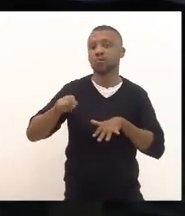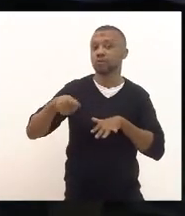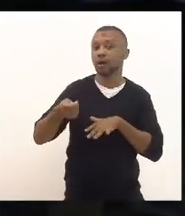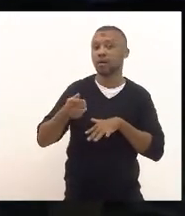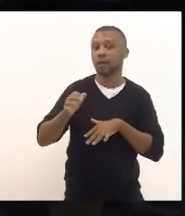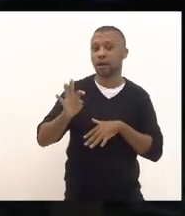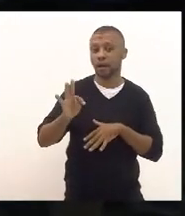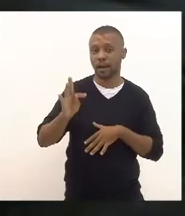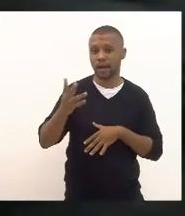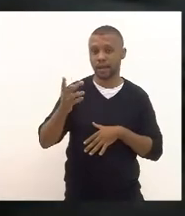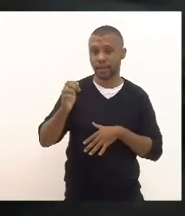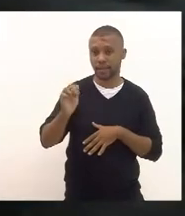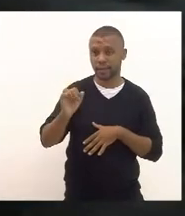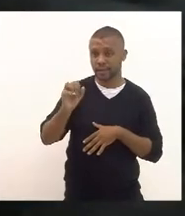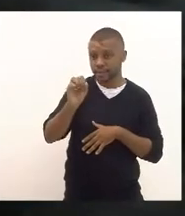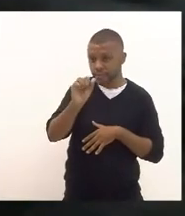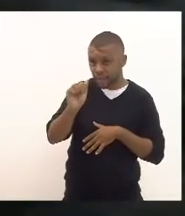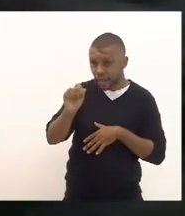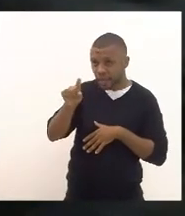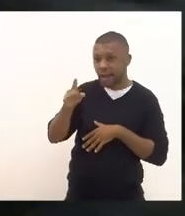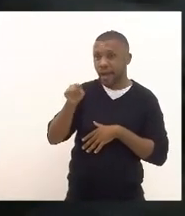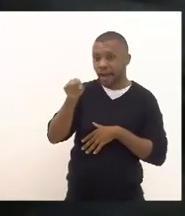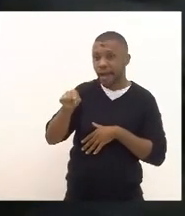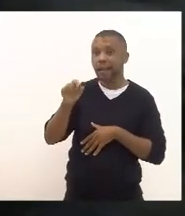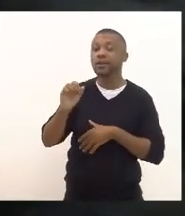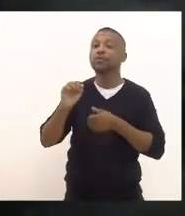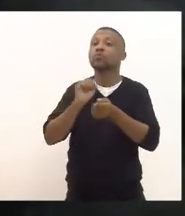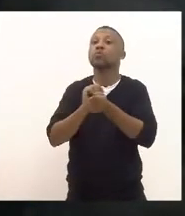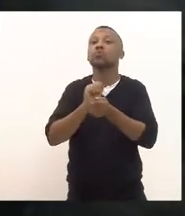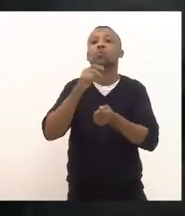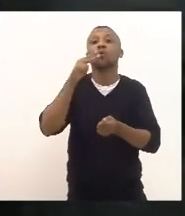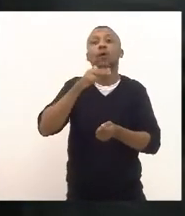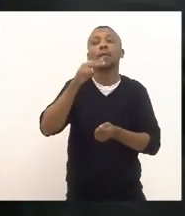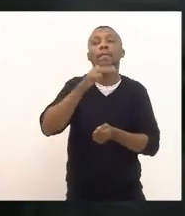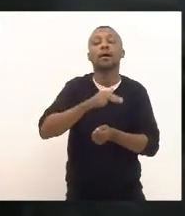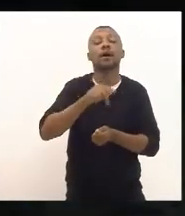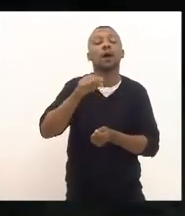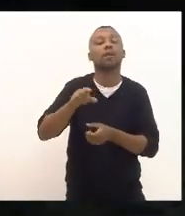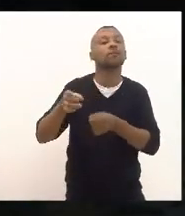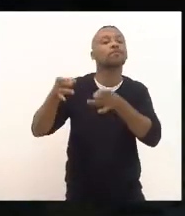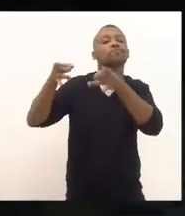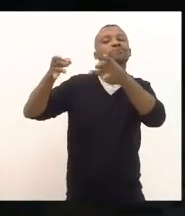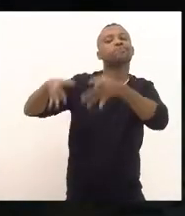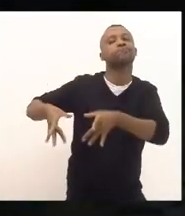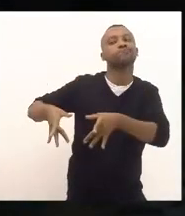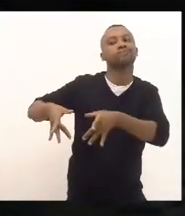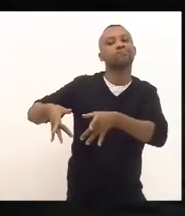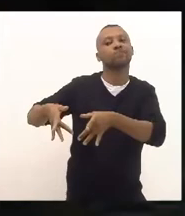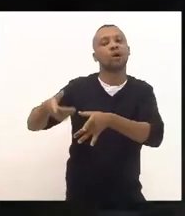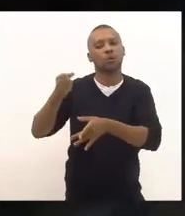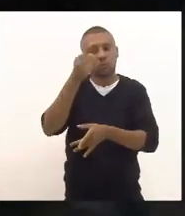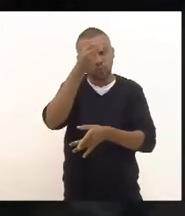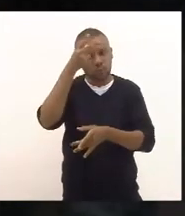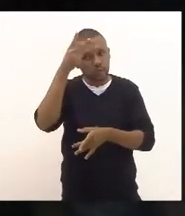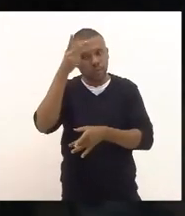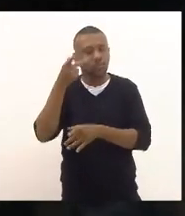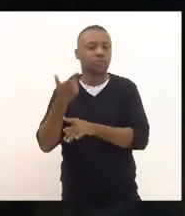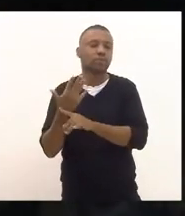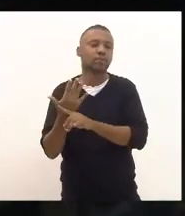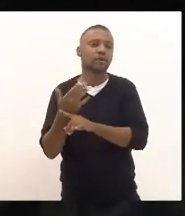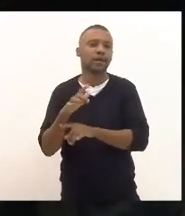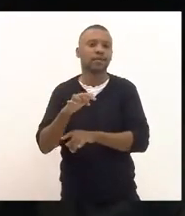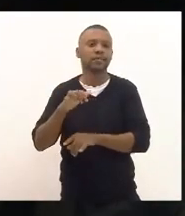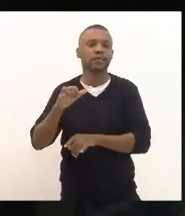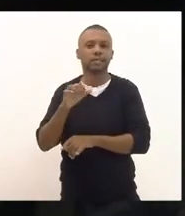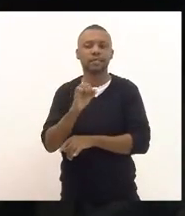que ela junto com a irmã dela foram abandonadas em Caxias e